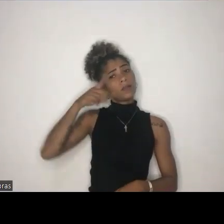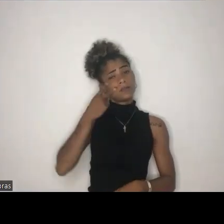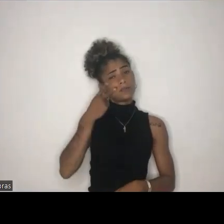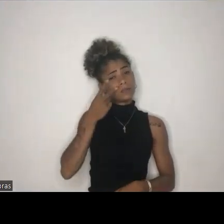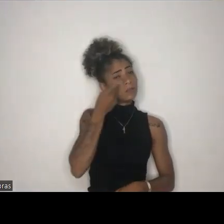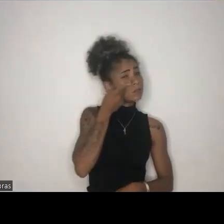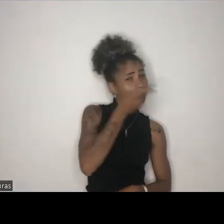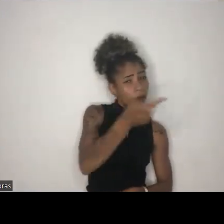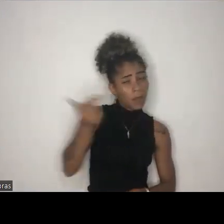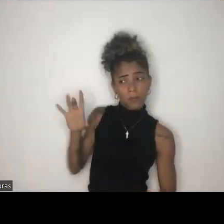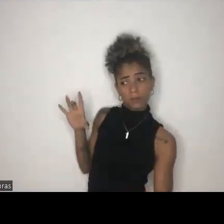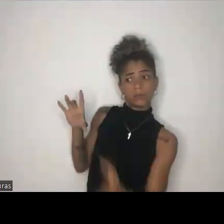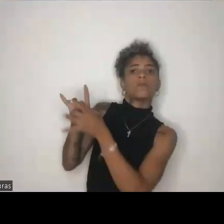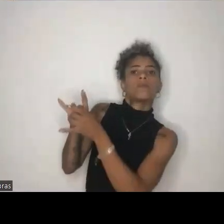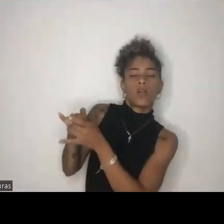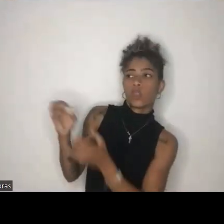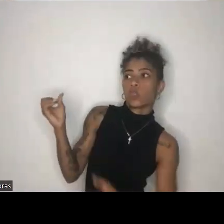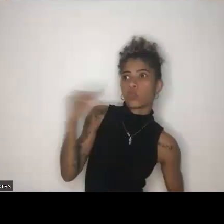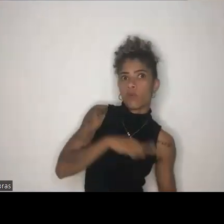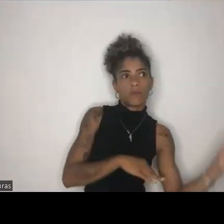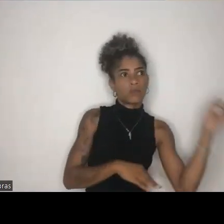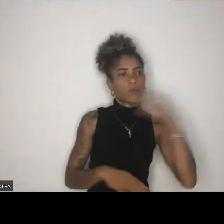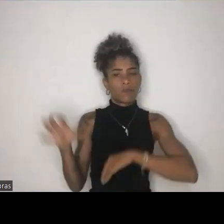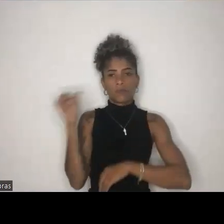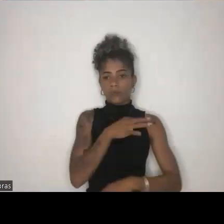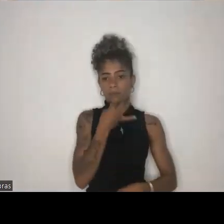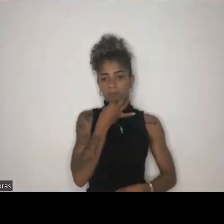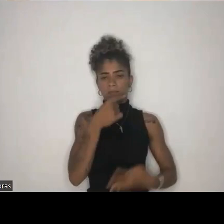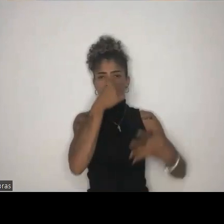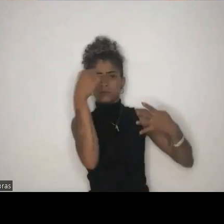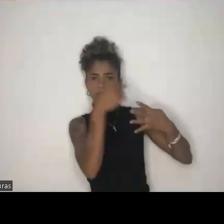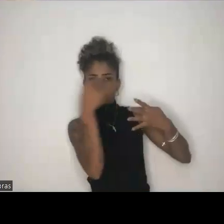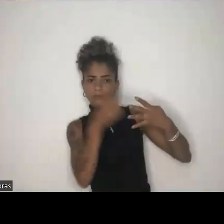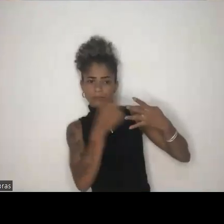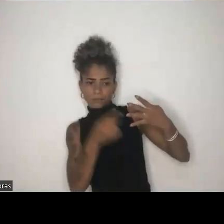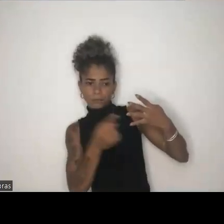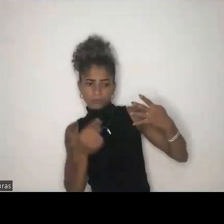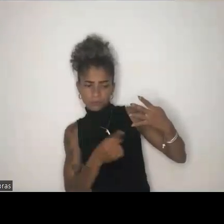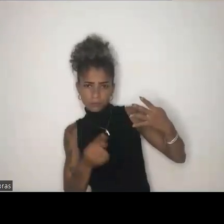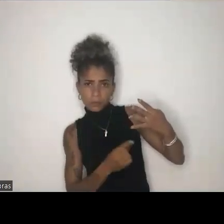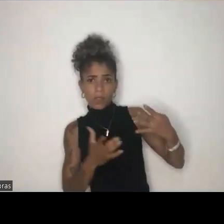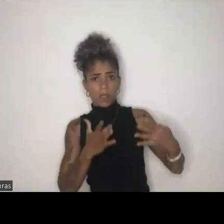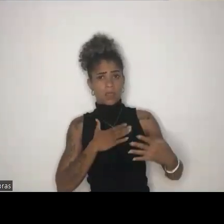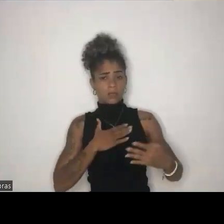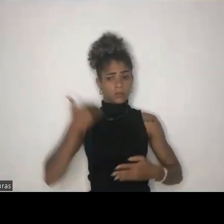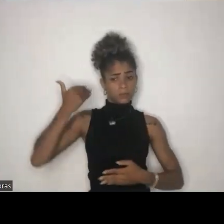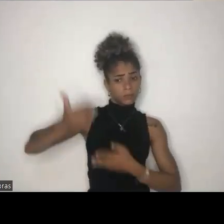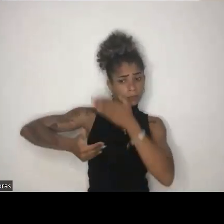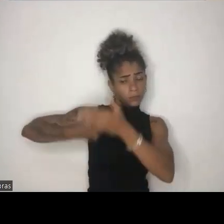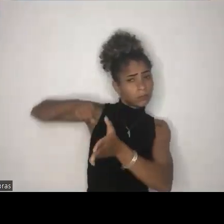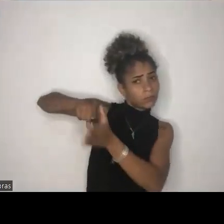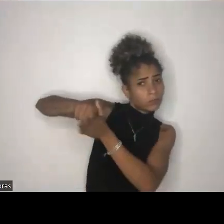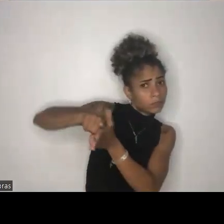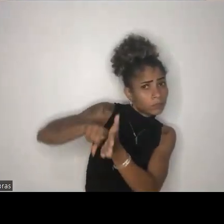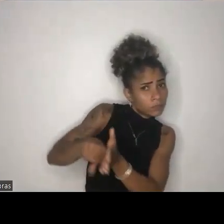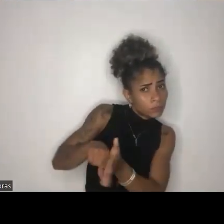reconexão Ele me trouxe novos parâmetros e esses novos parâmetros eu como nesse processo investigativo de